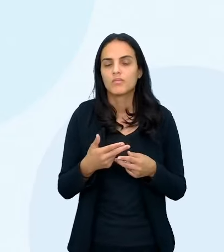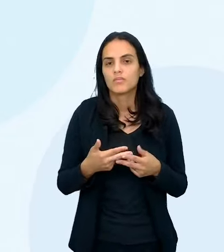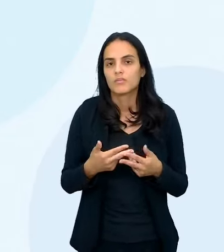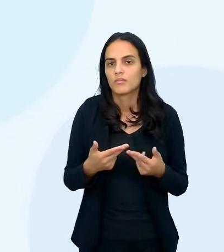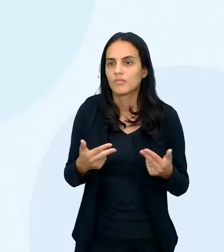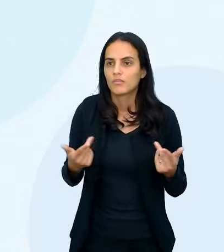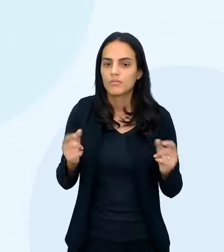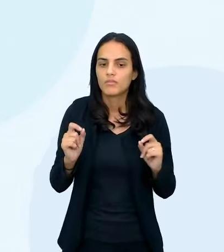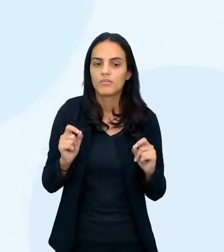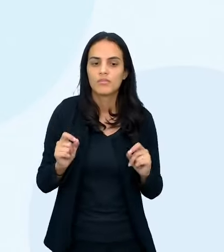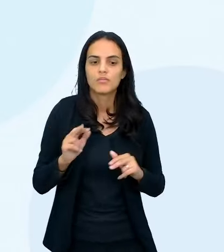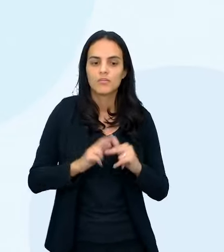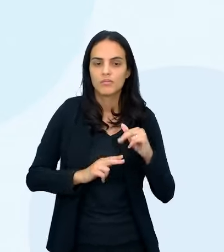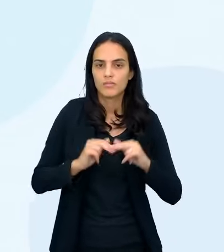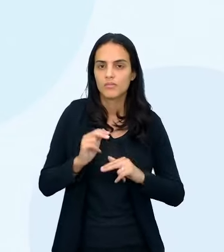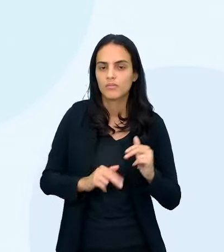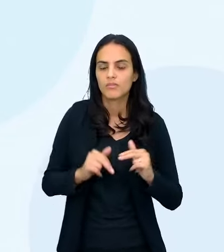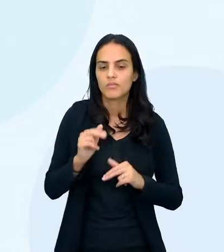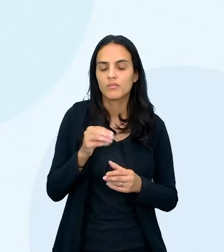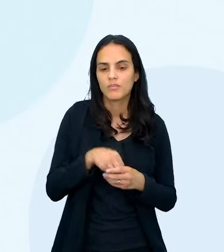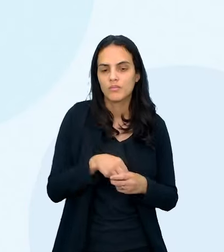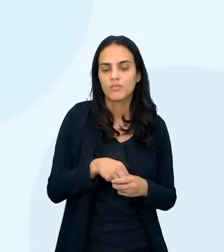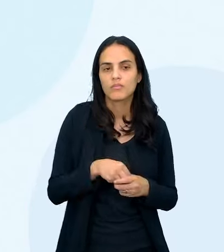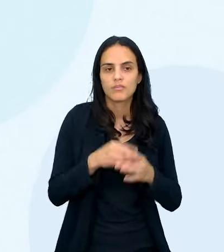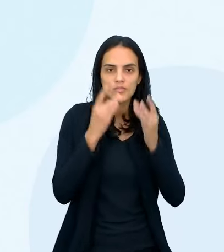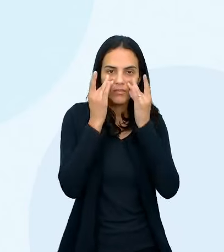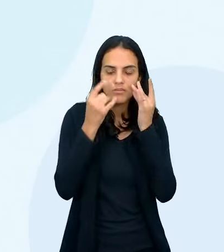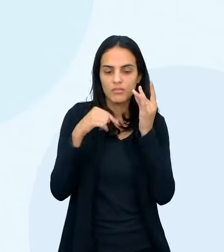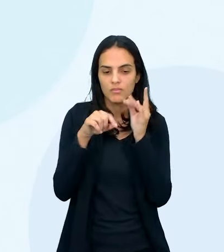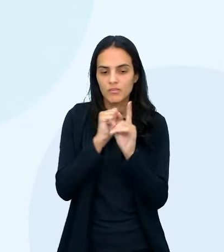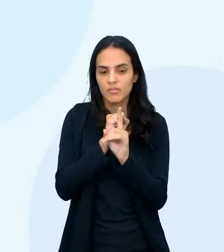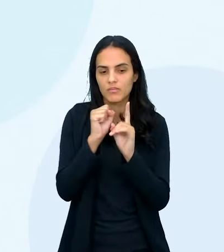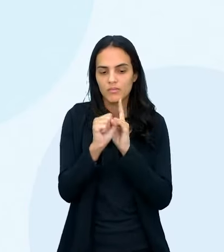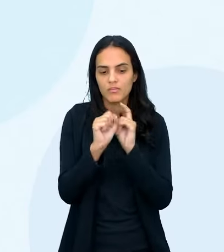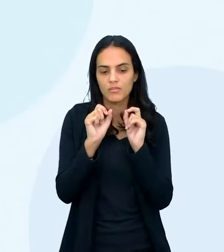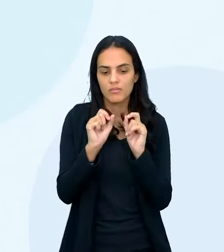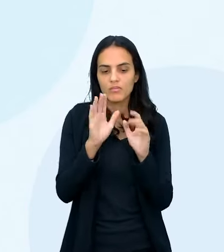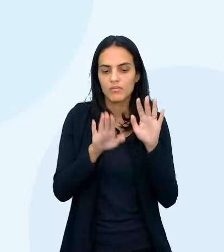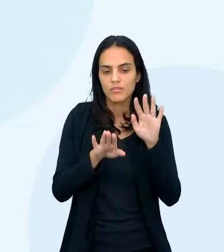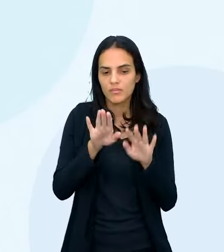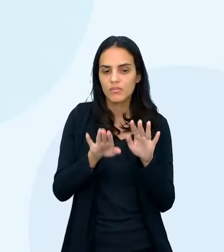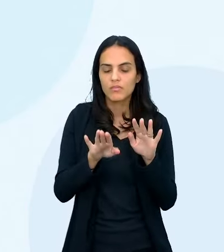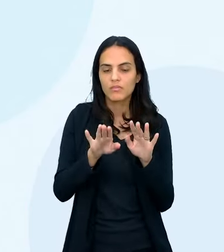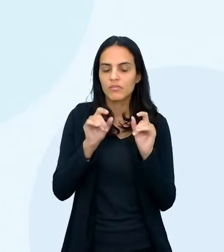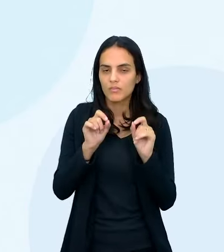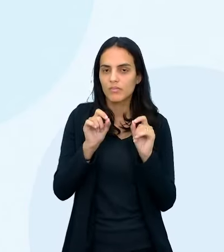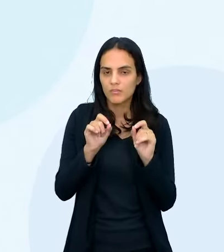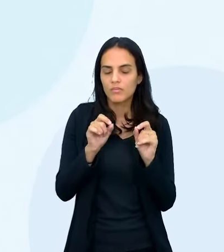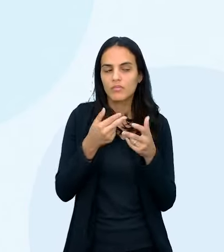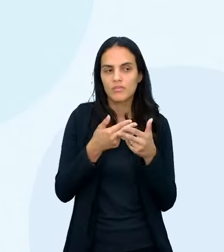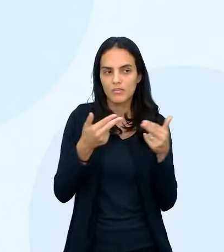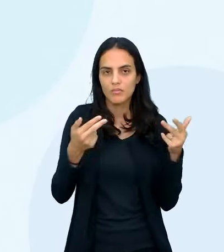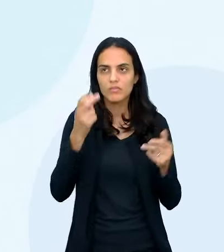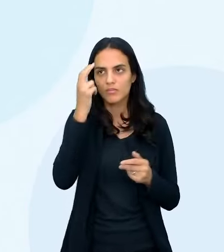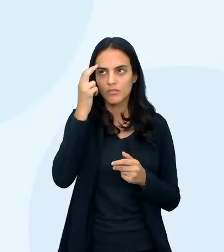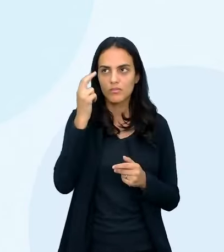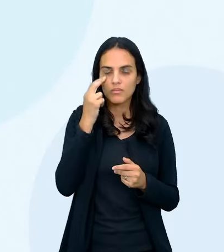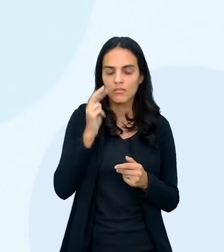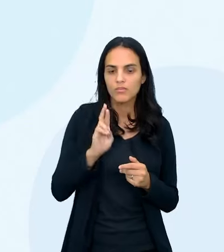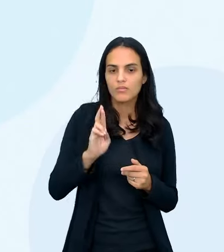que é material, né, o que está ali presente na nossa sociedade, muitas vezes é reflexo de uma cultura que é